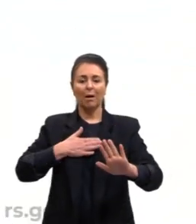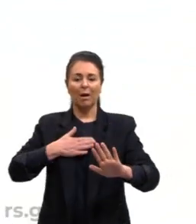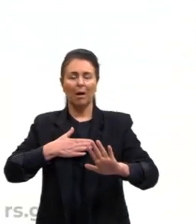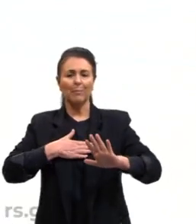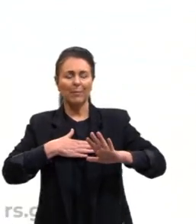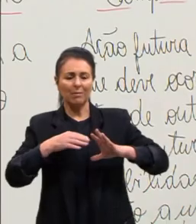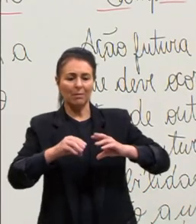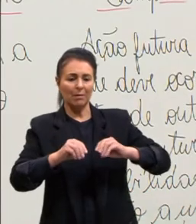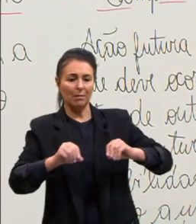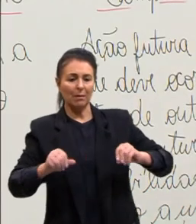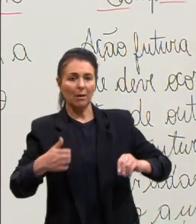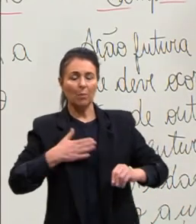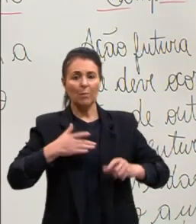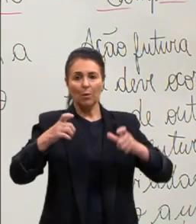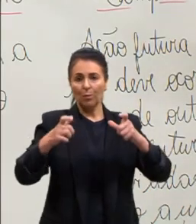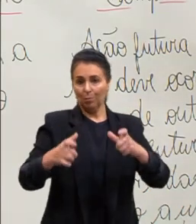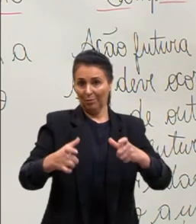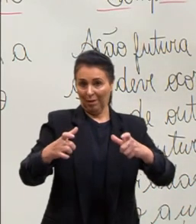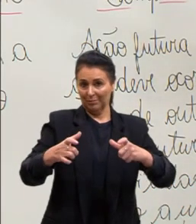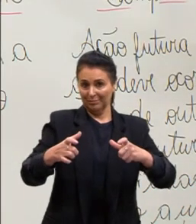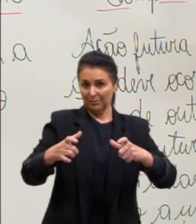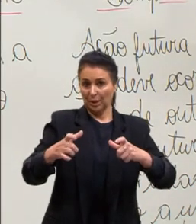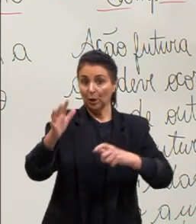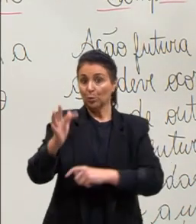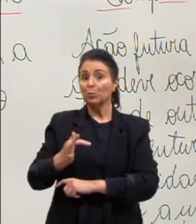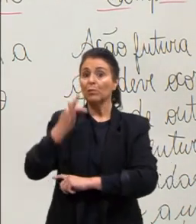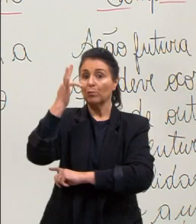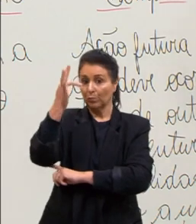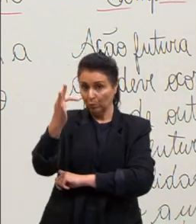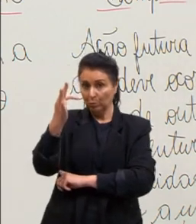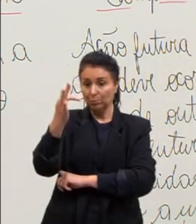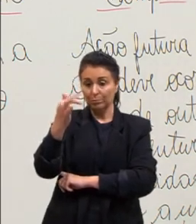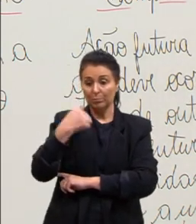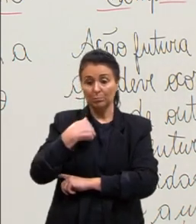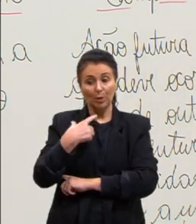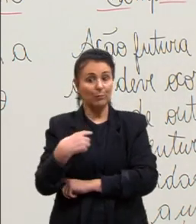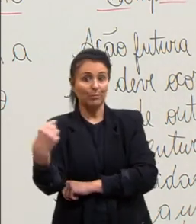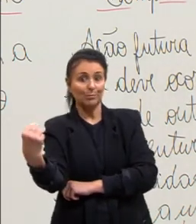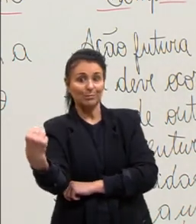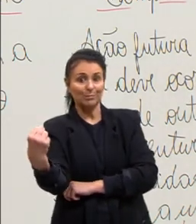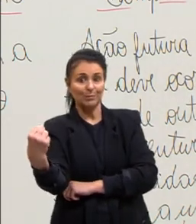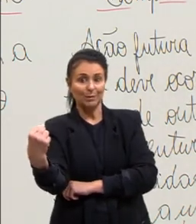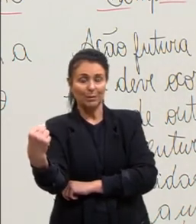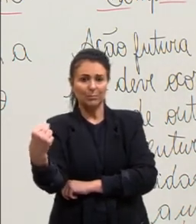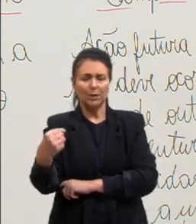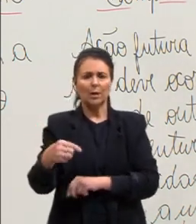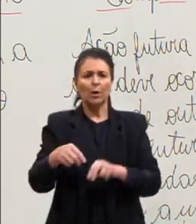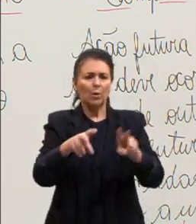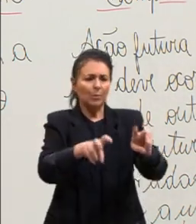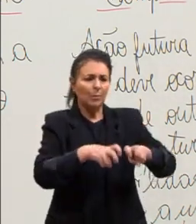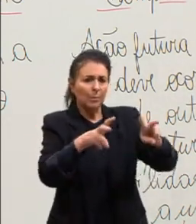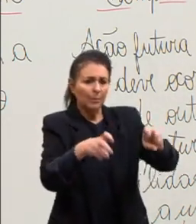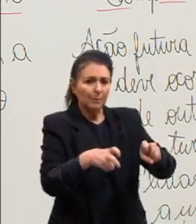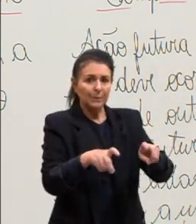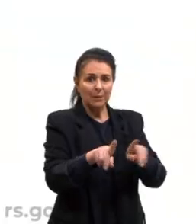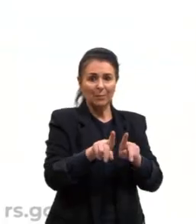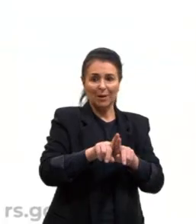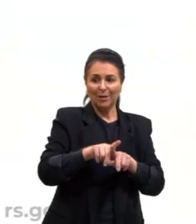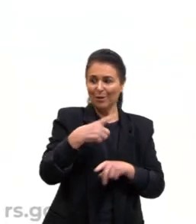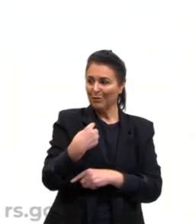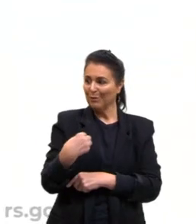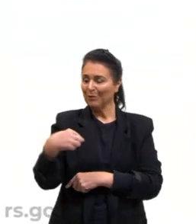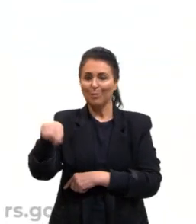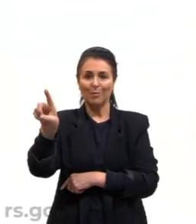agora estou aqui mas eu deixarei no futuro né deixarei o meu campo irei para longe